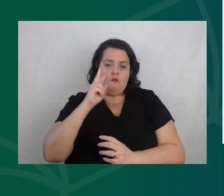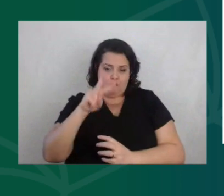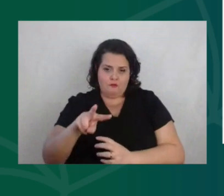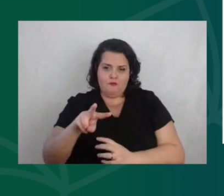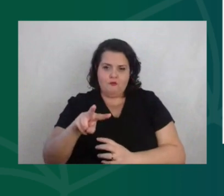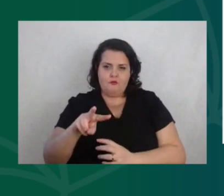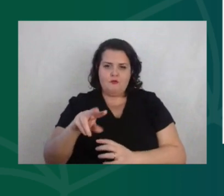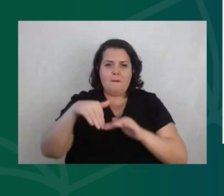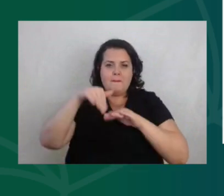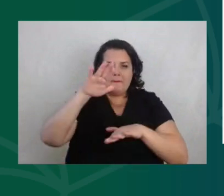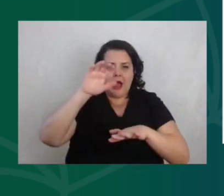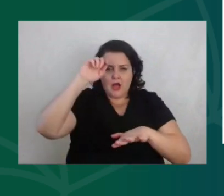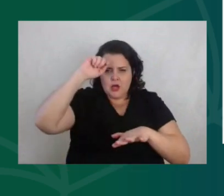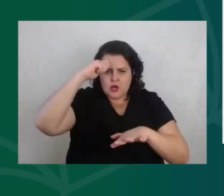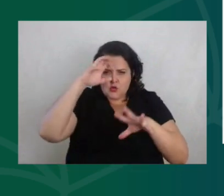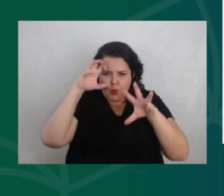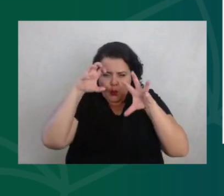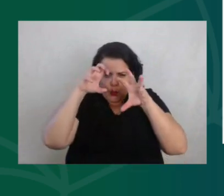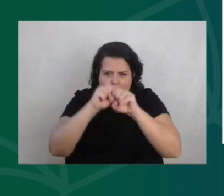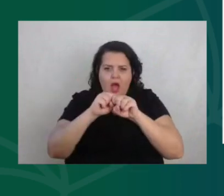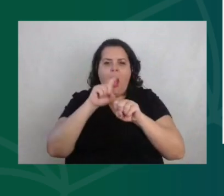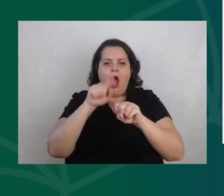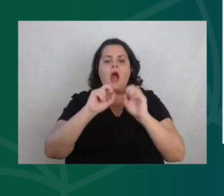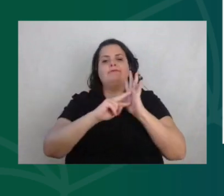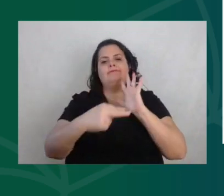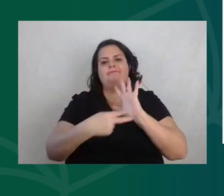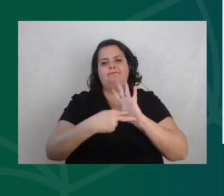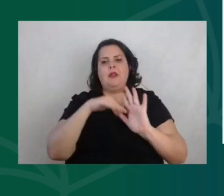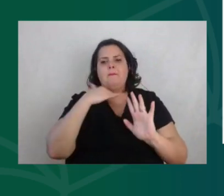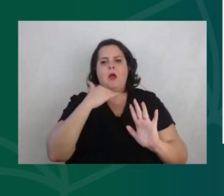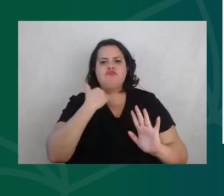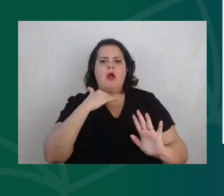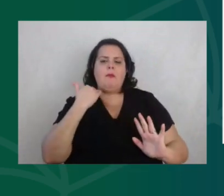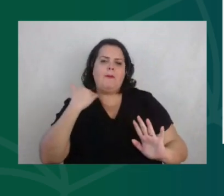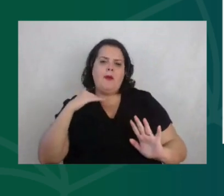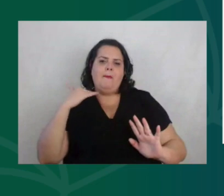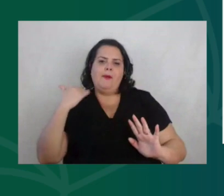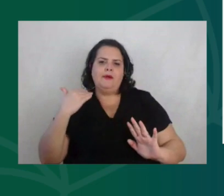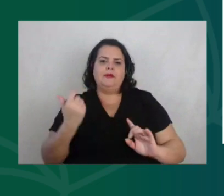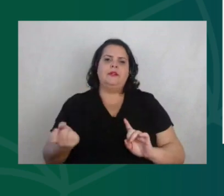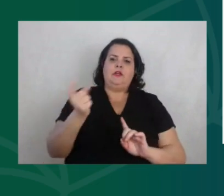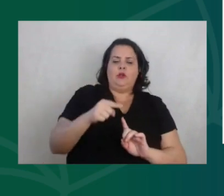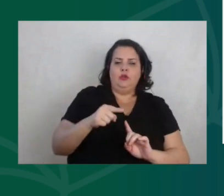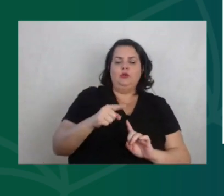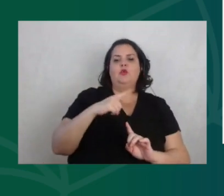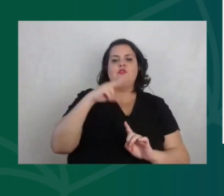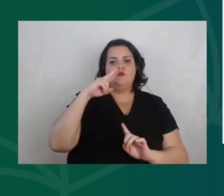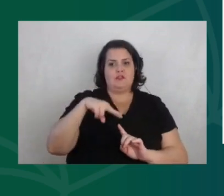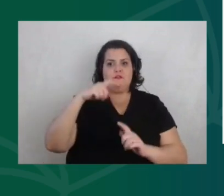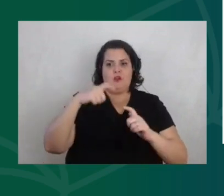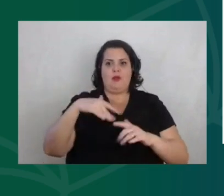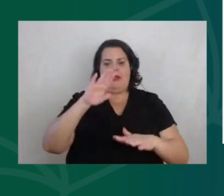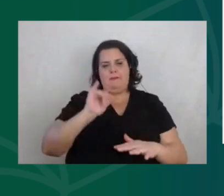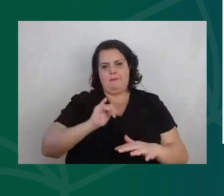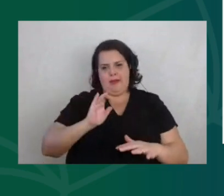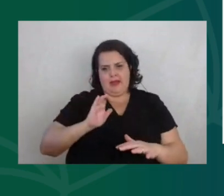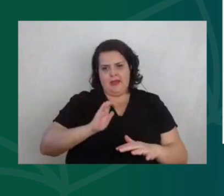parte mais central, menos óbitos do que quando a gente compara com a periferia de São Paulo. Pode passar?